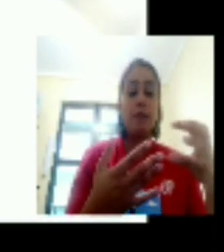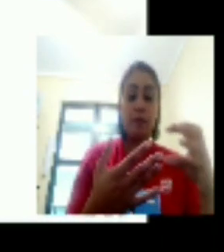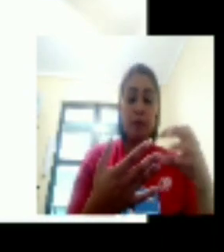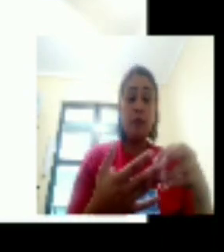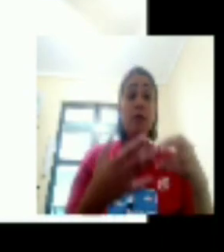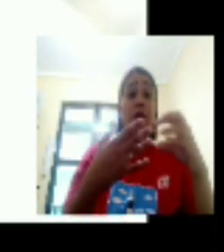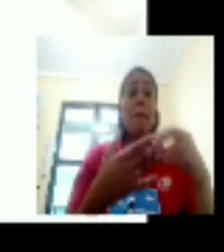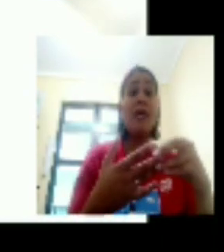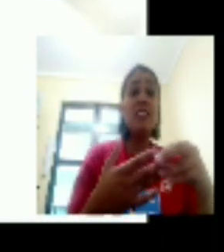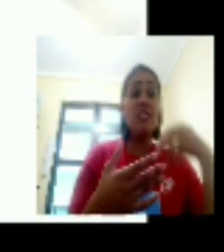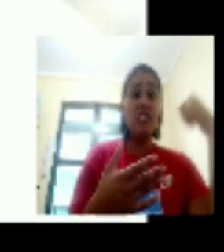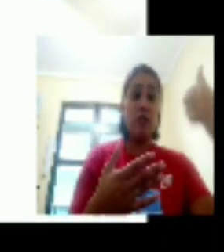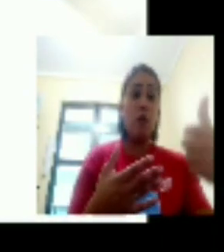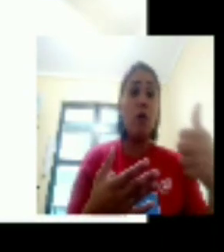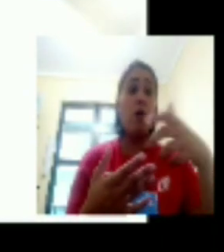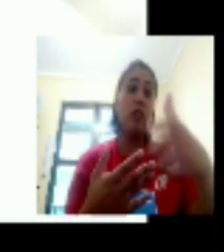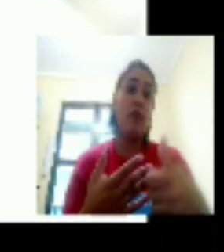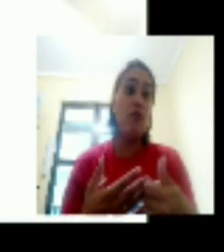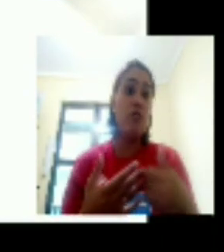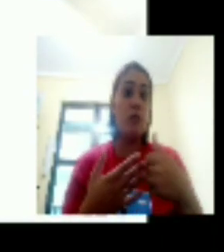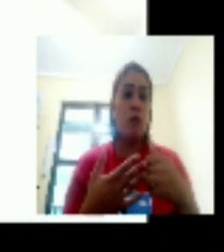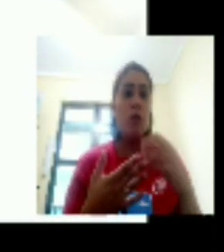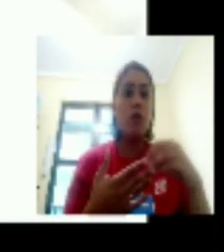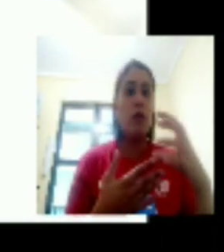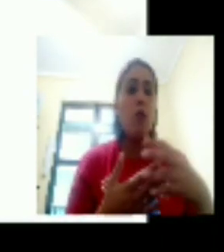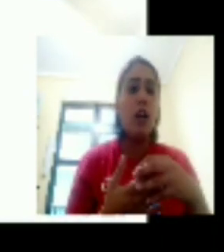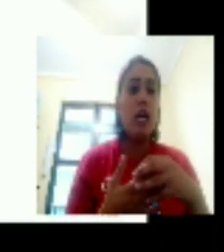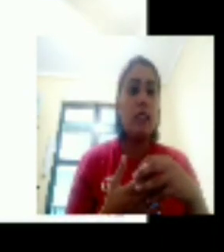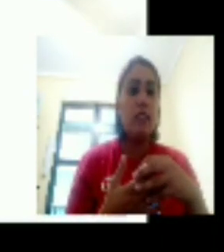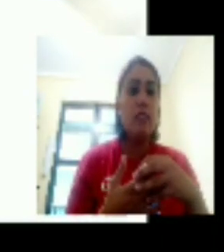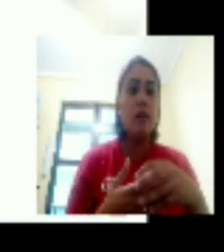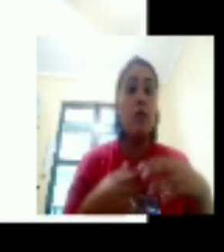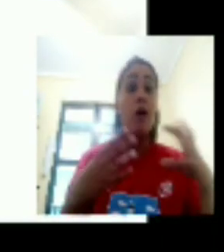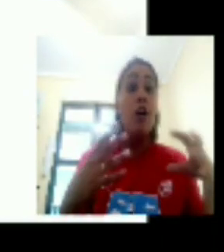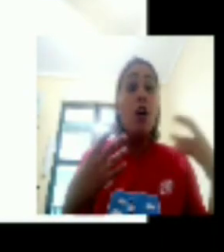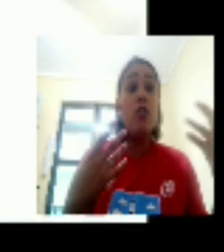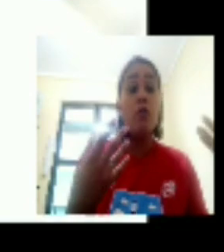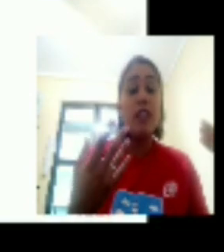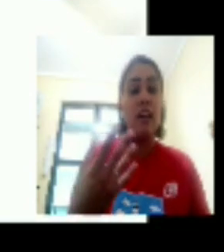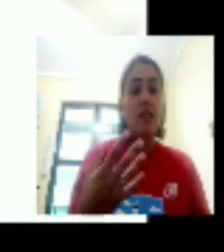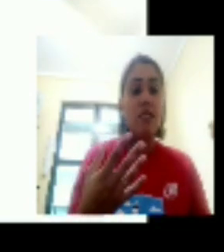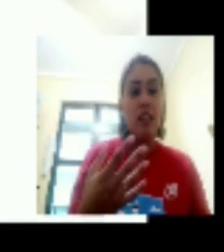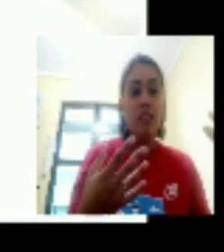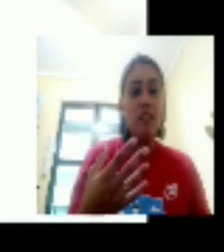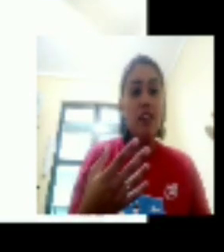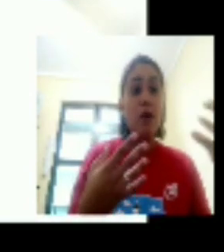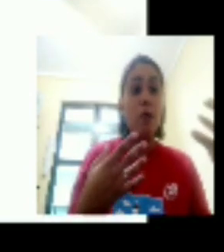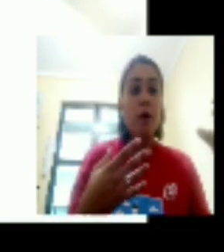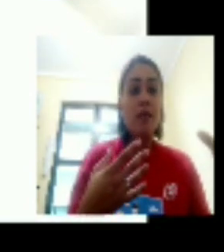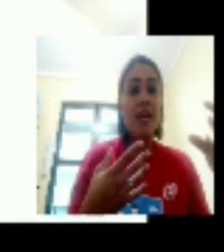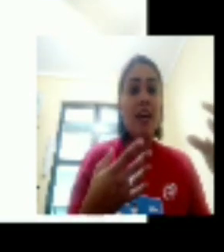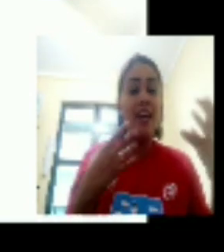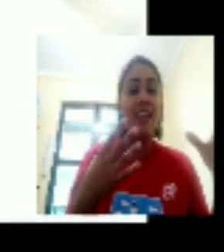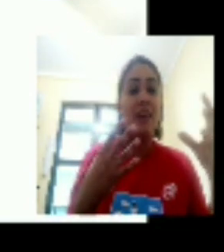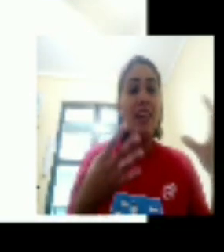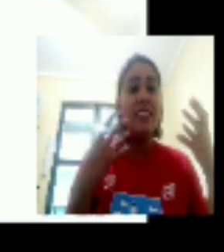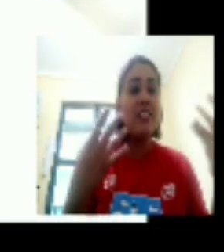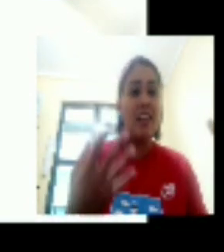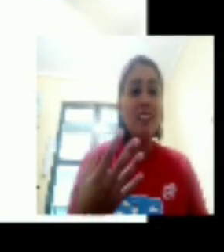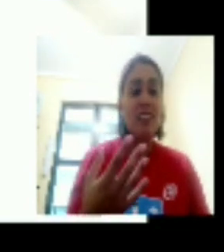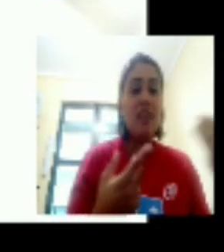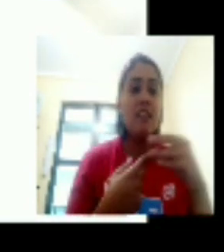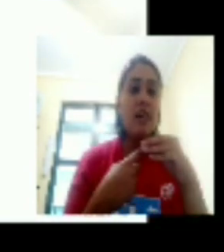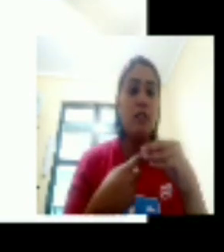ali para dizer se concorda ou se não concorda com aquela decisão. O que é que isso quer dizer? Que o poder, ele não